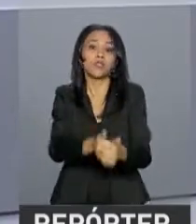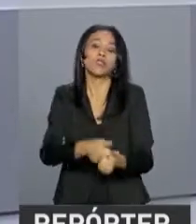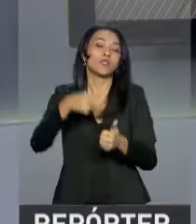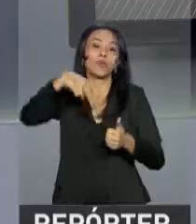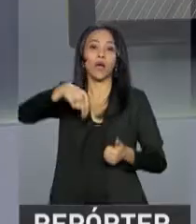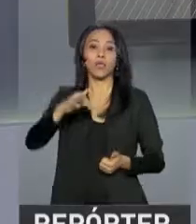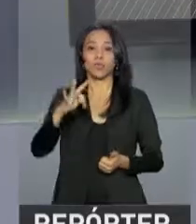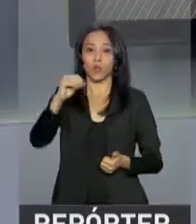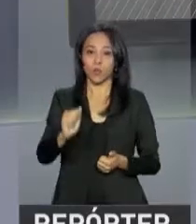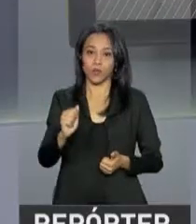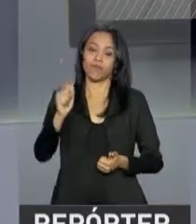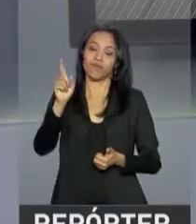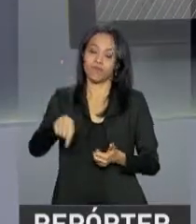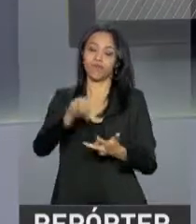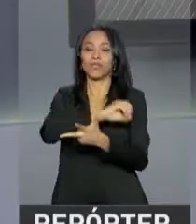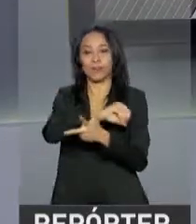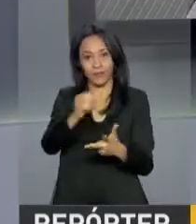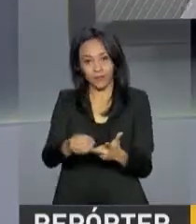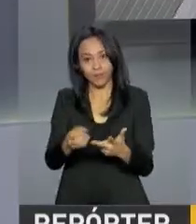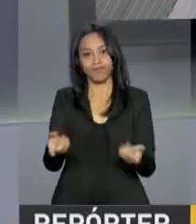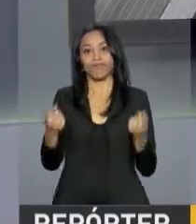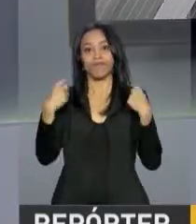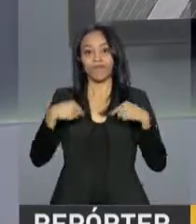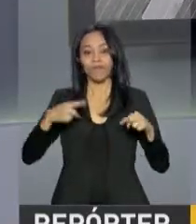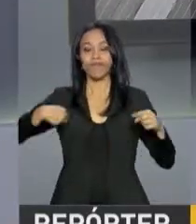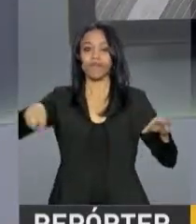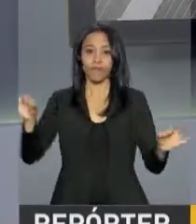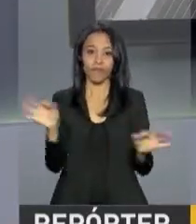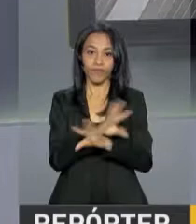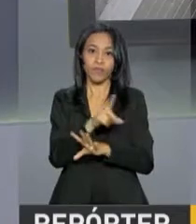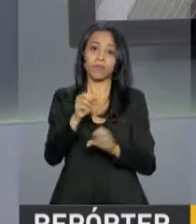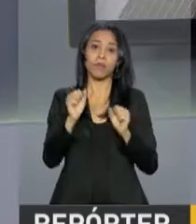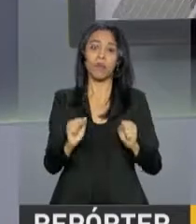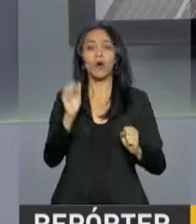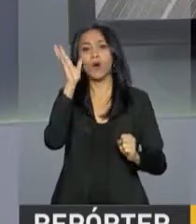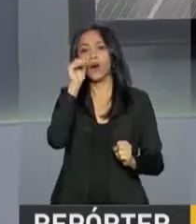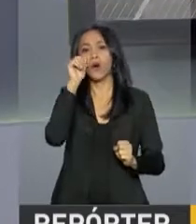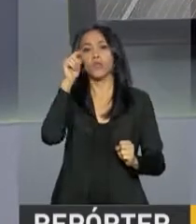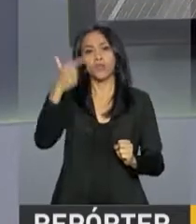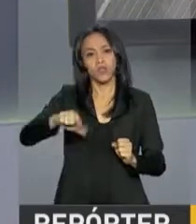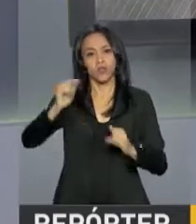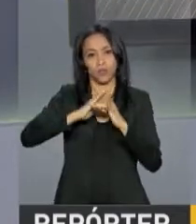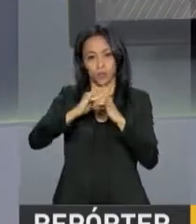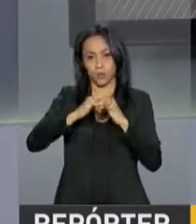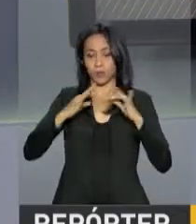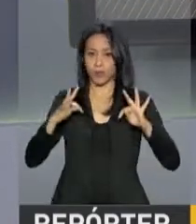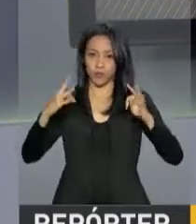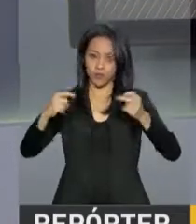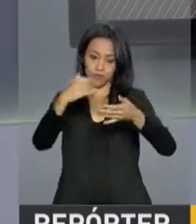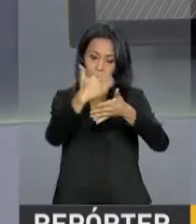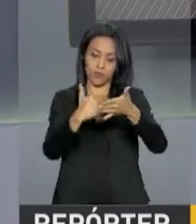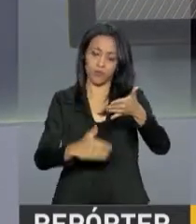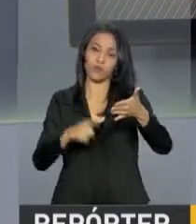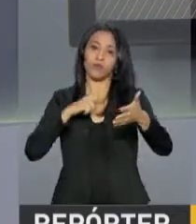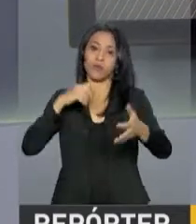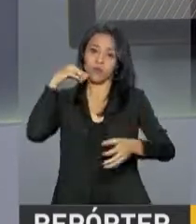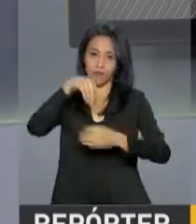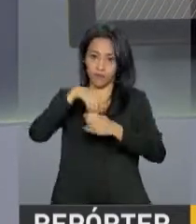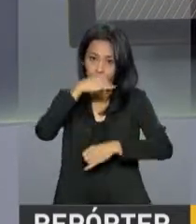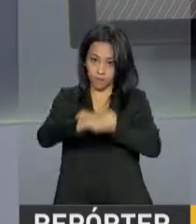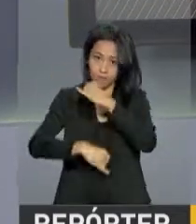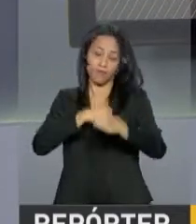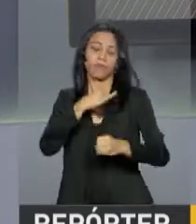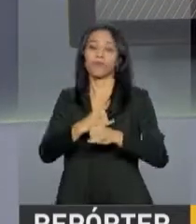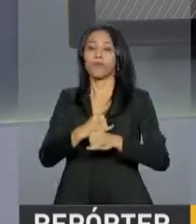Enem. Nós ficamos por aqui. Você pode rever as reportagens no YouTube e toda a nossa programação também está na página da NBR